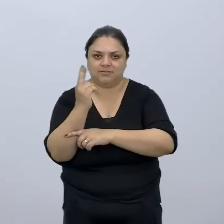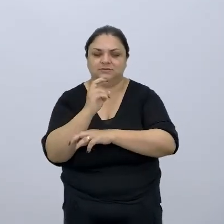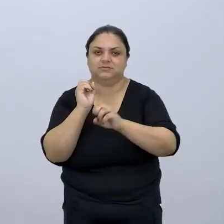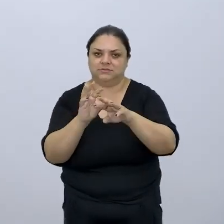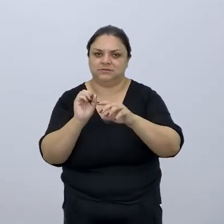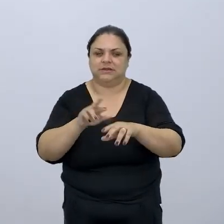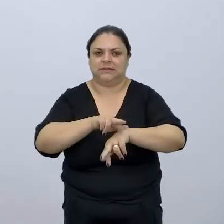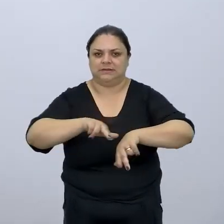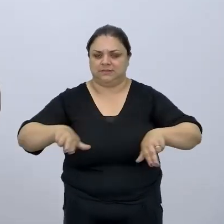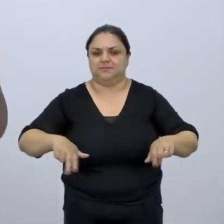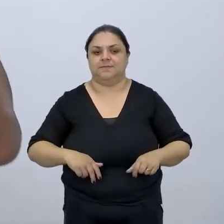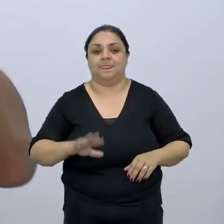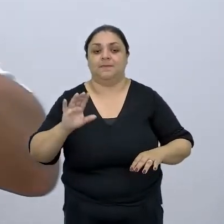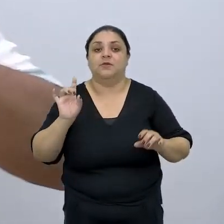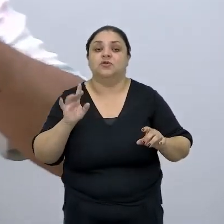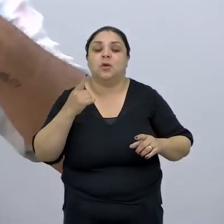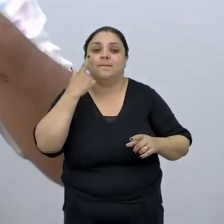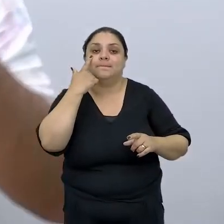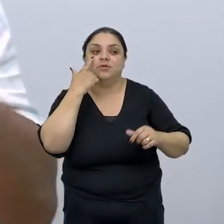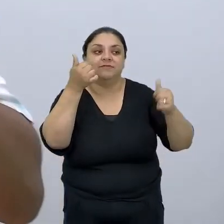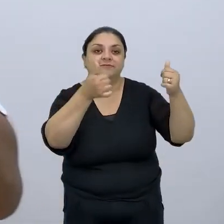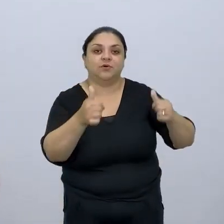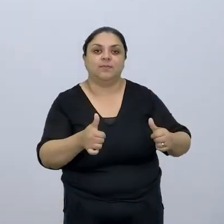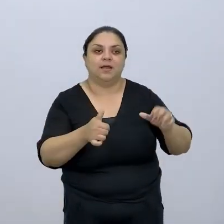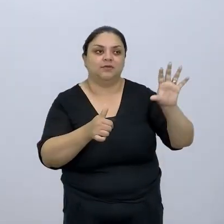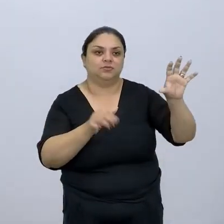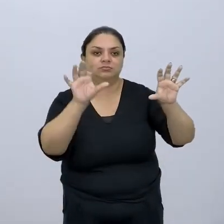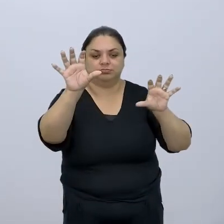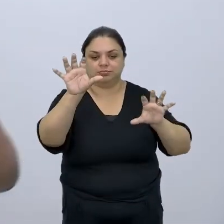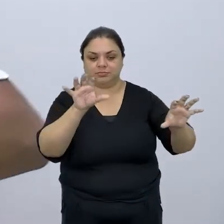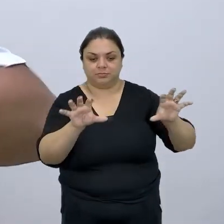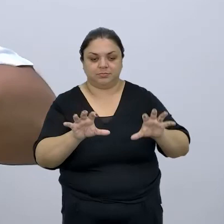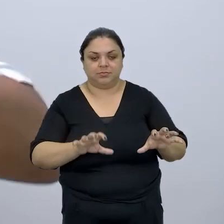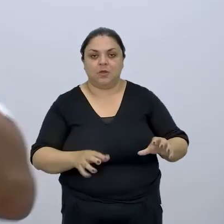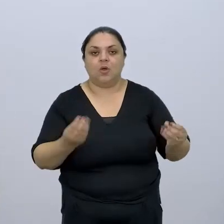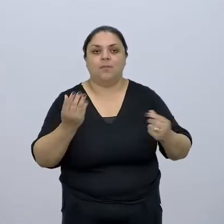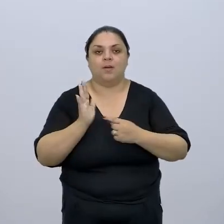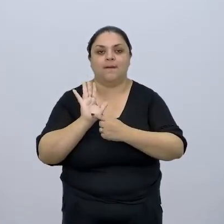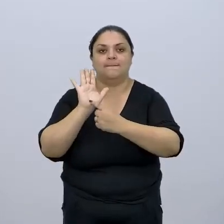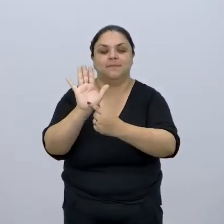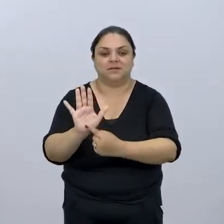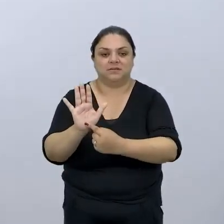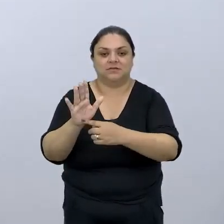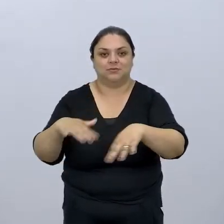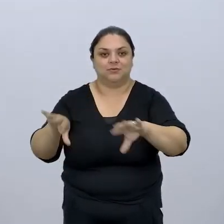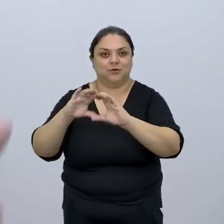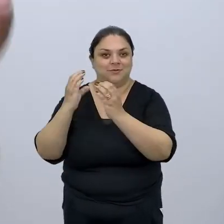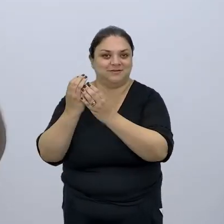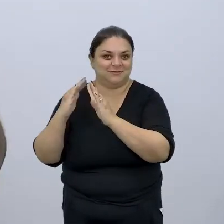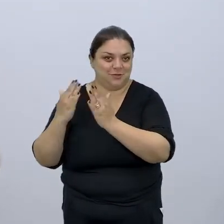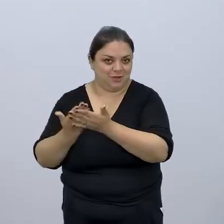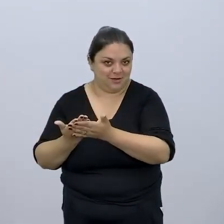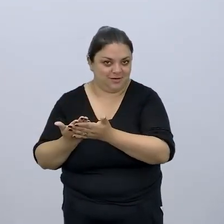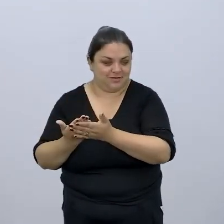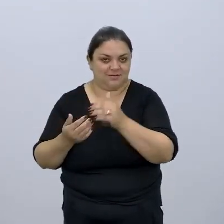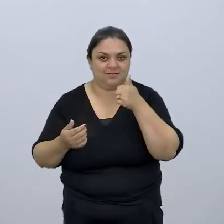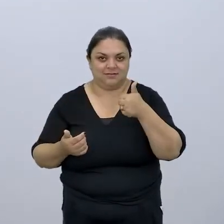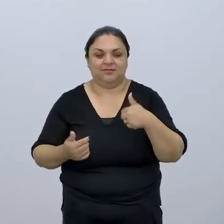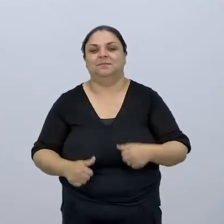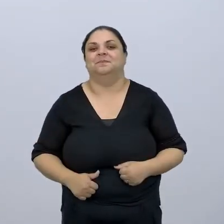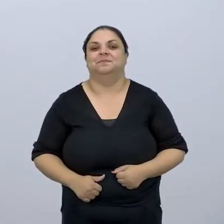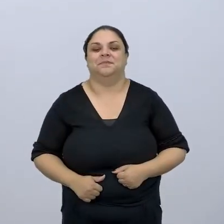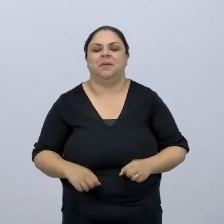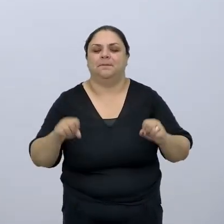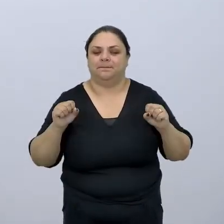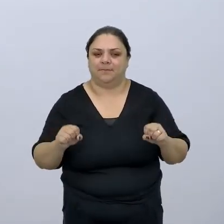mostrar para vocês o formato da apresentação, como vocês vão apresentar para a comunidade escolar. Vocês podem fazer